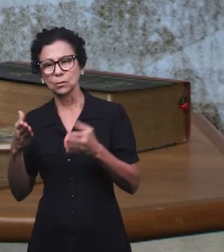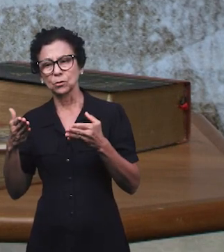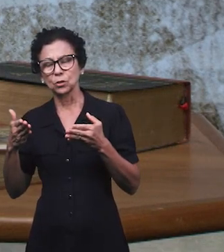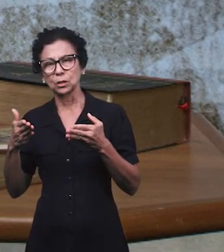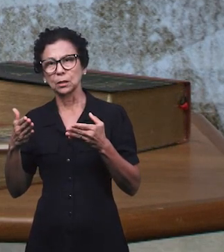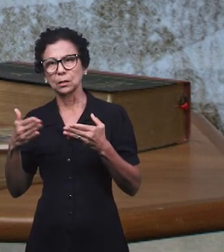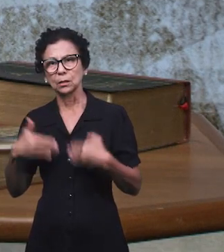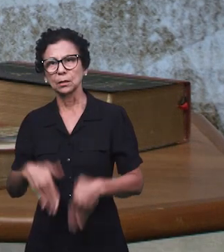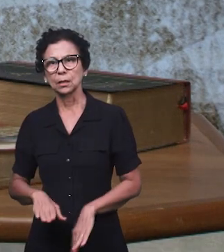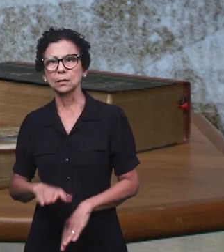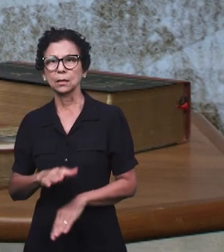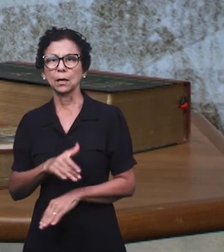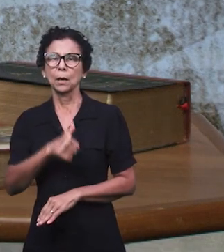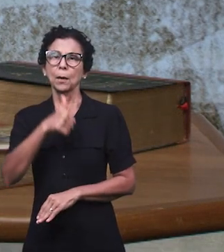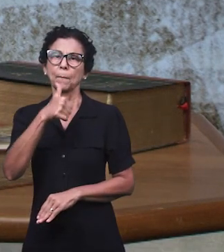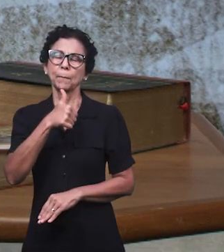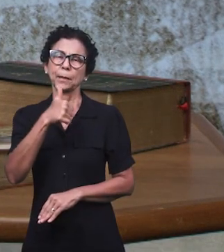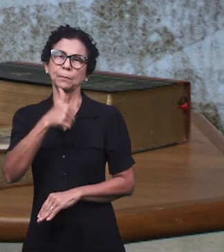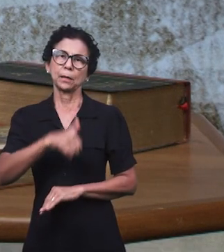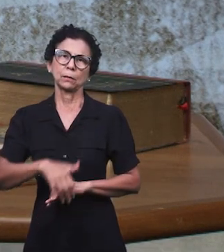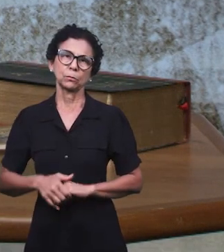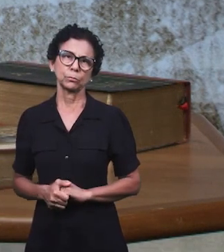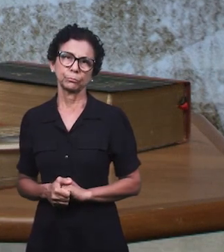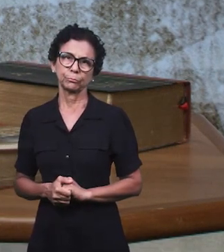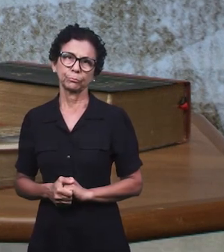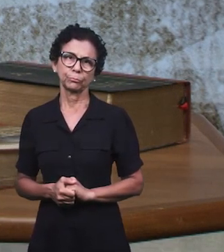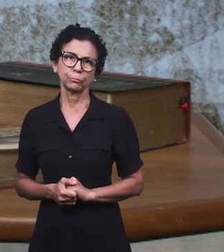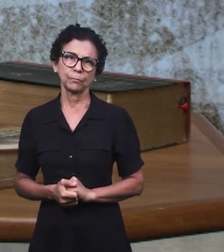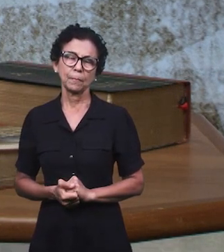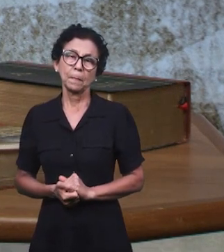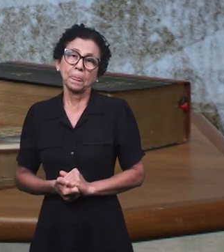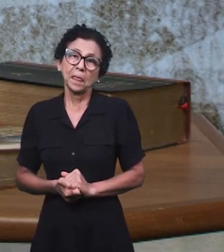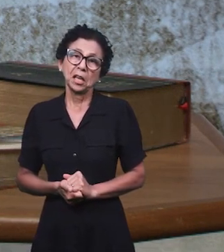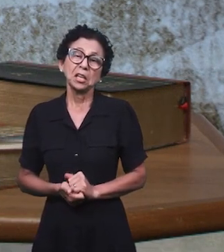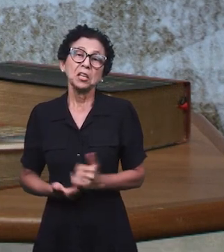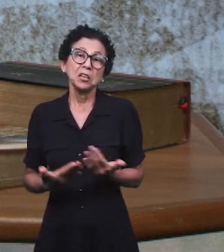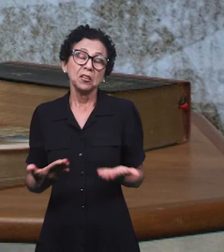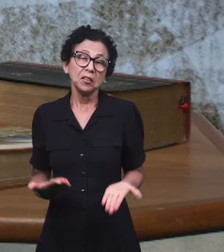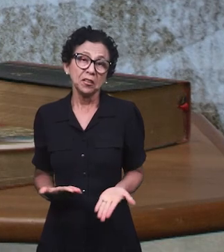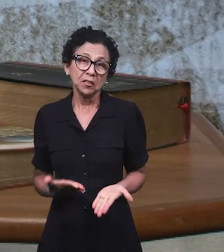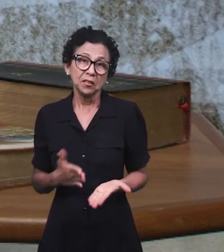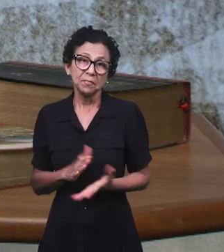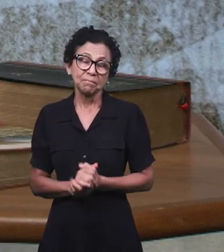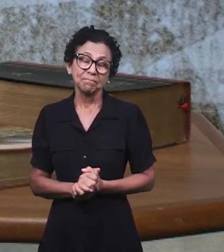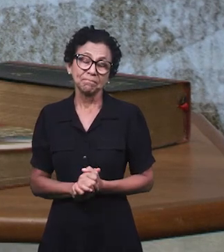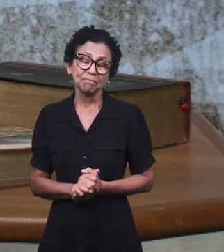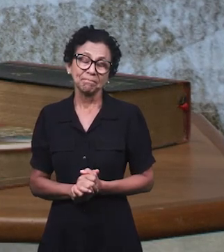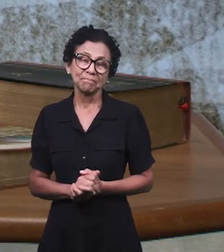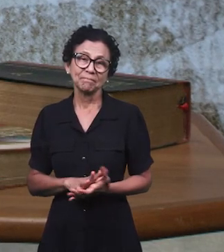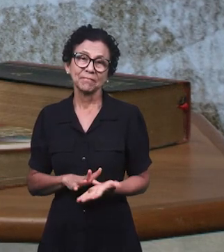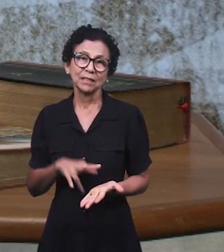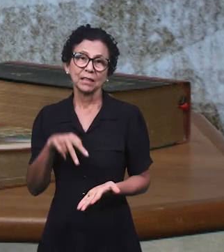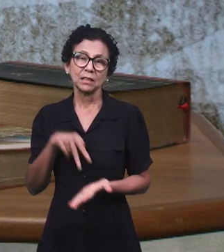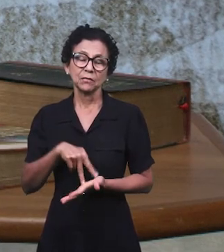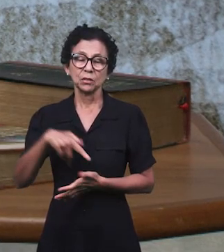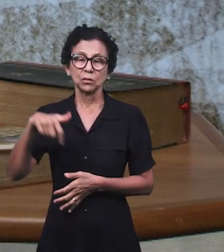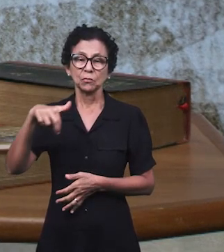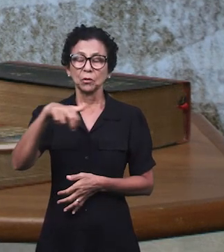e levantou-se e foi-se. Assim, desprezou Esaú a